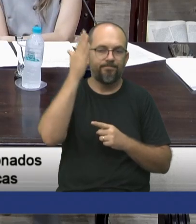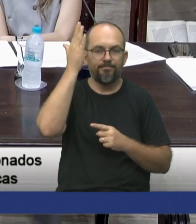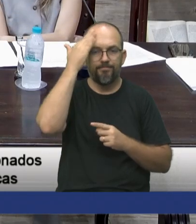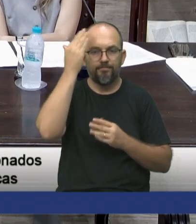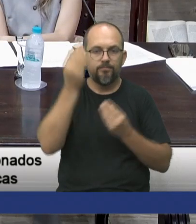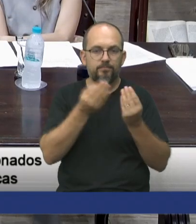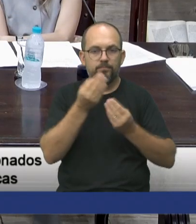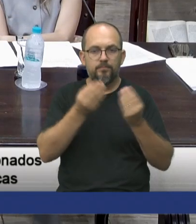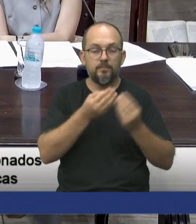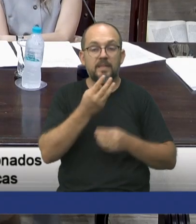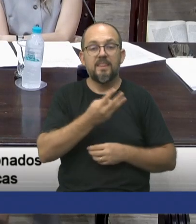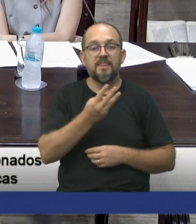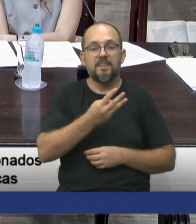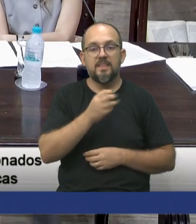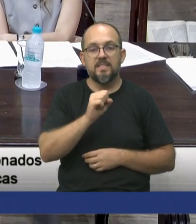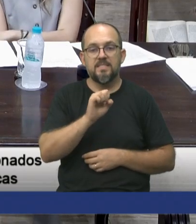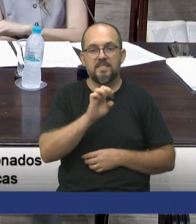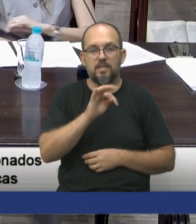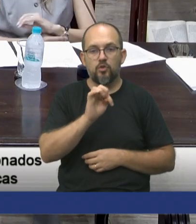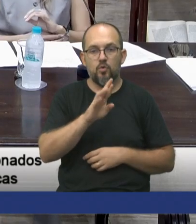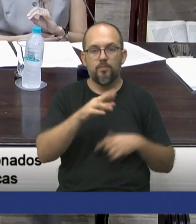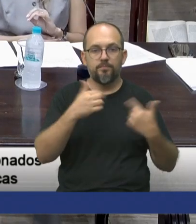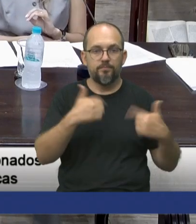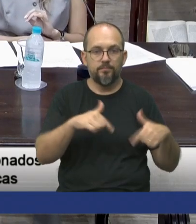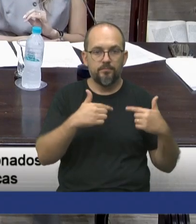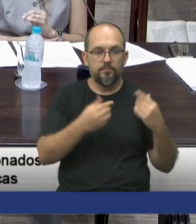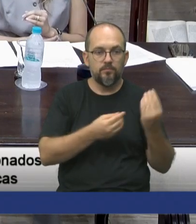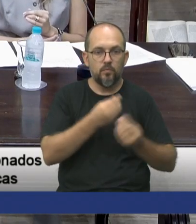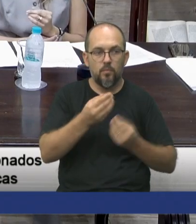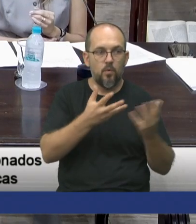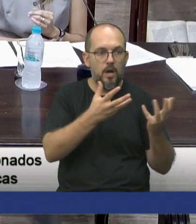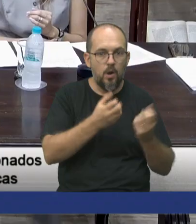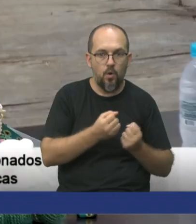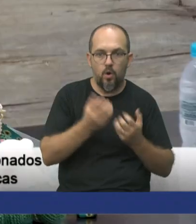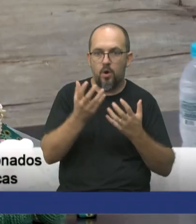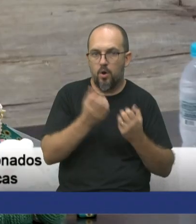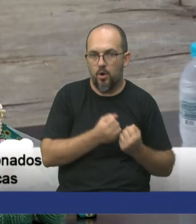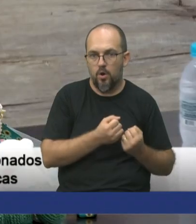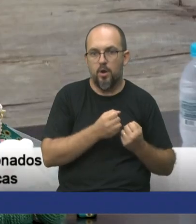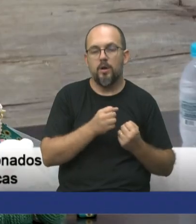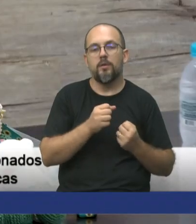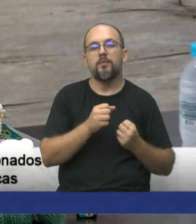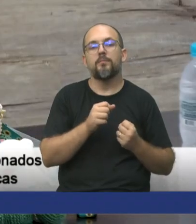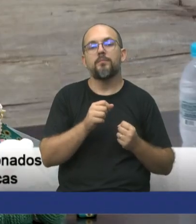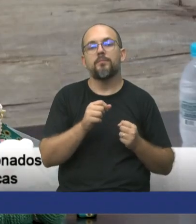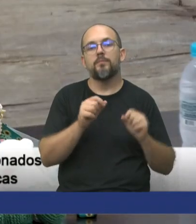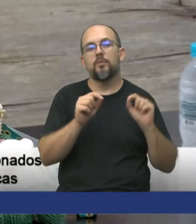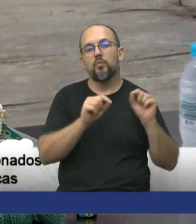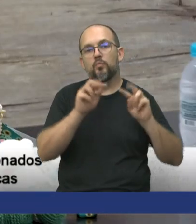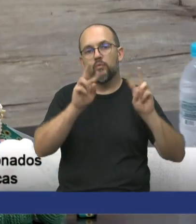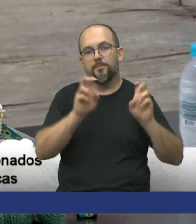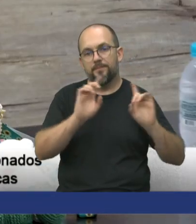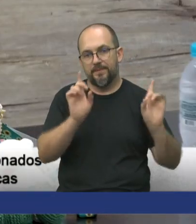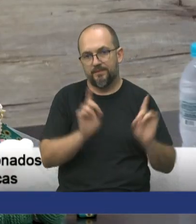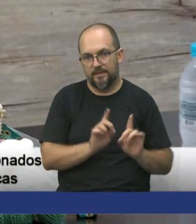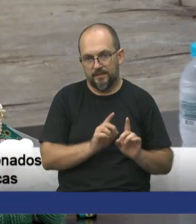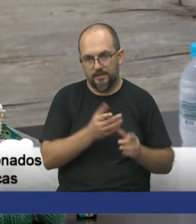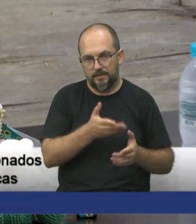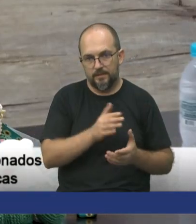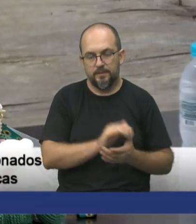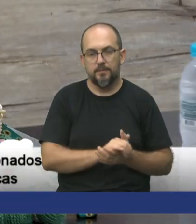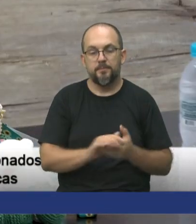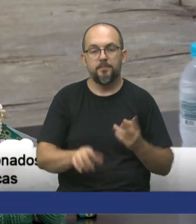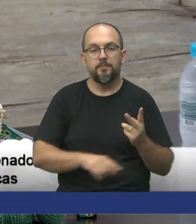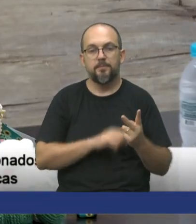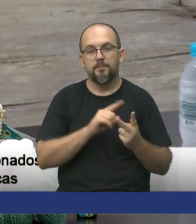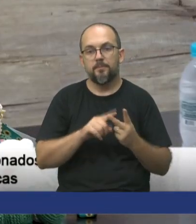terceiro setor atua e acompanha e acolhe, né, a questão da deficiência, a